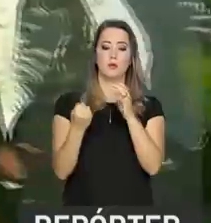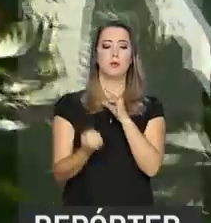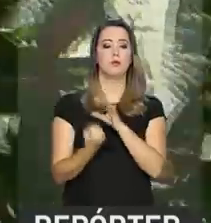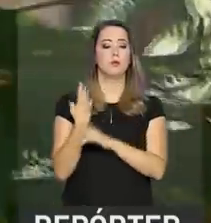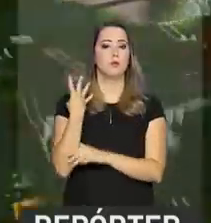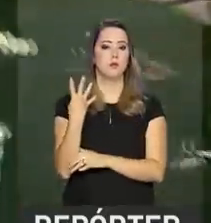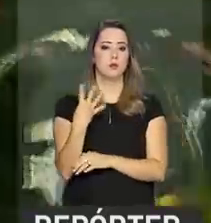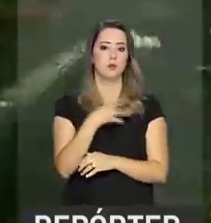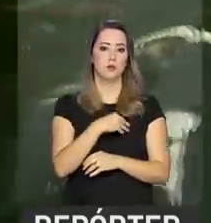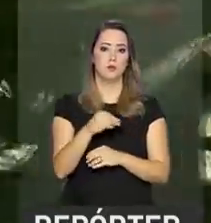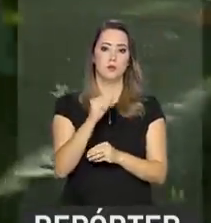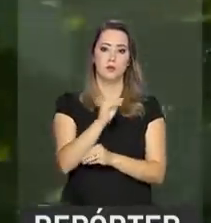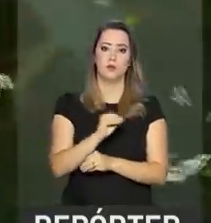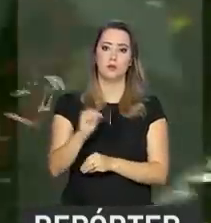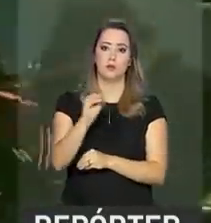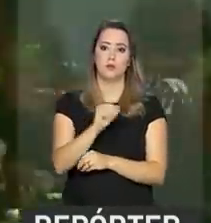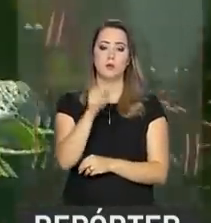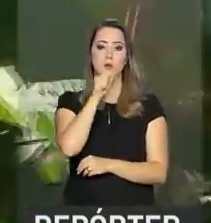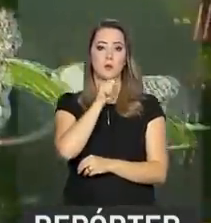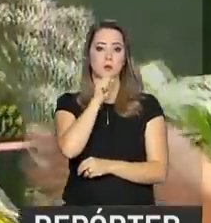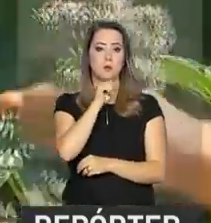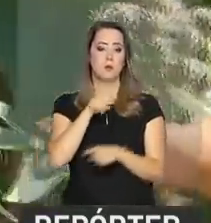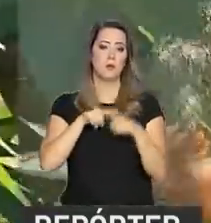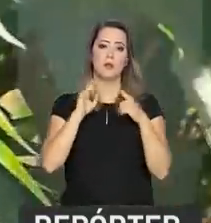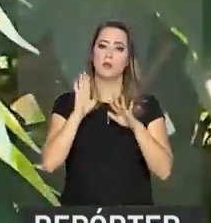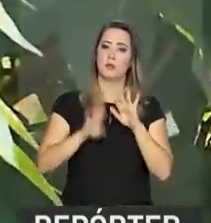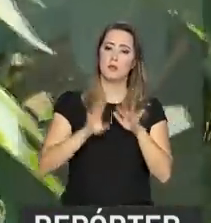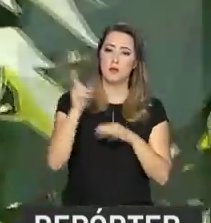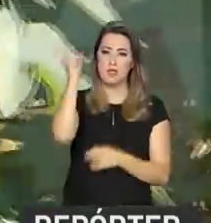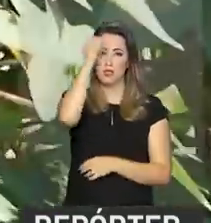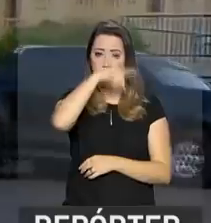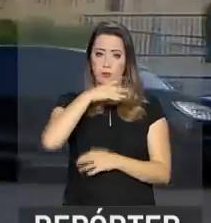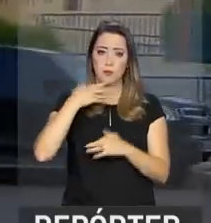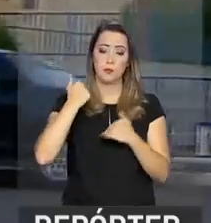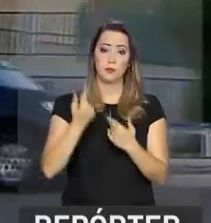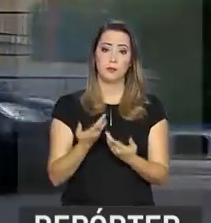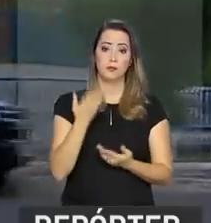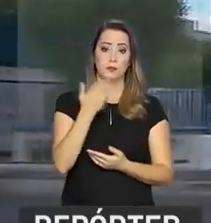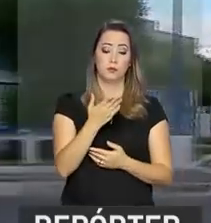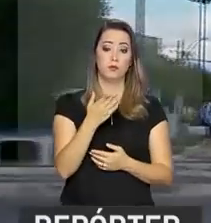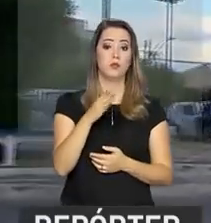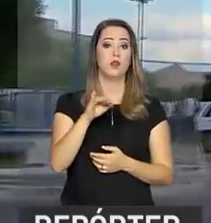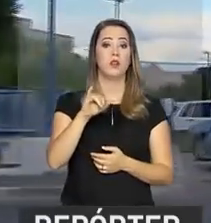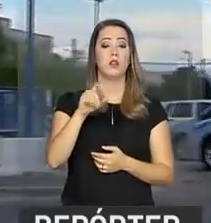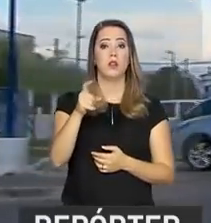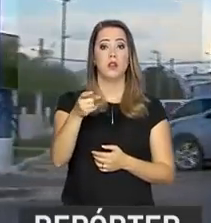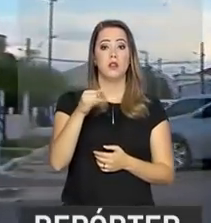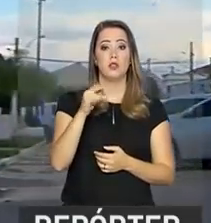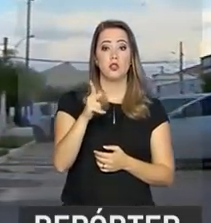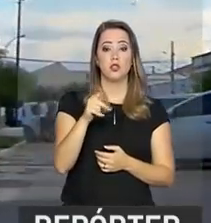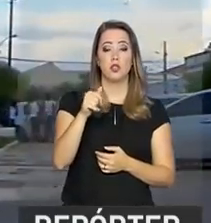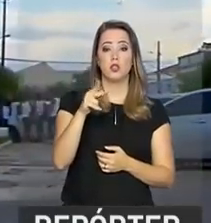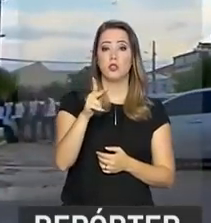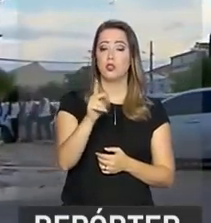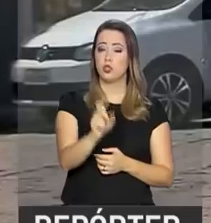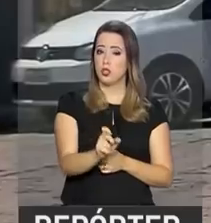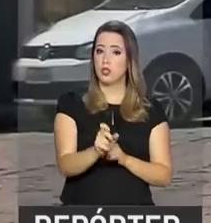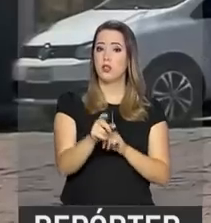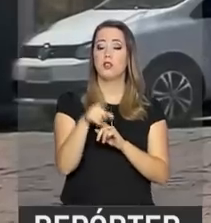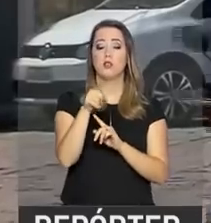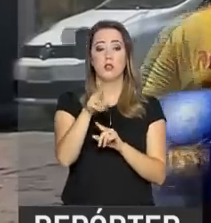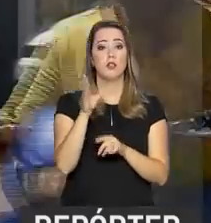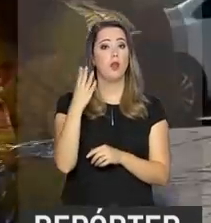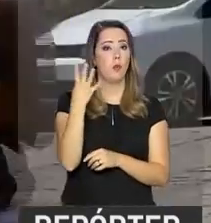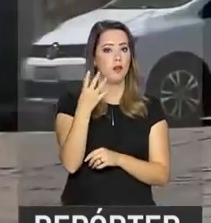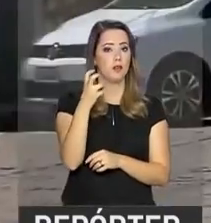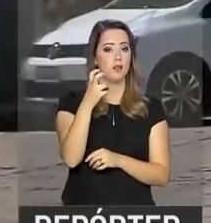filhos e ajuda a cuidar dos netos mas nem sempre é fácil jogar assim mora em xique-xique cidade baiana com 49 mil